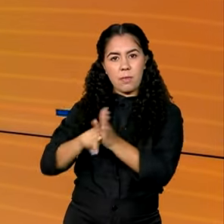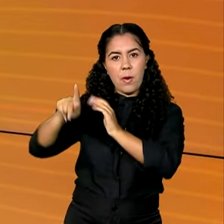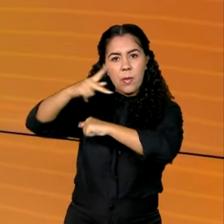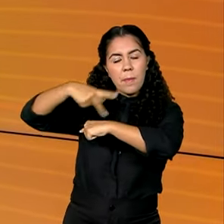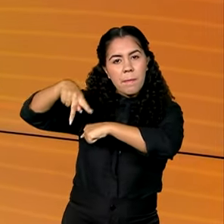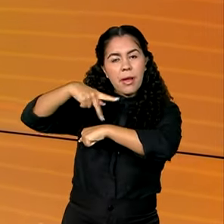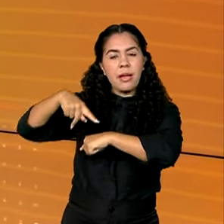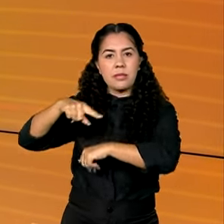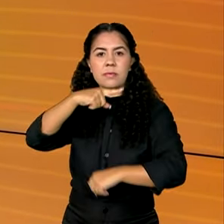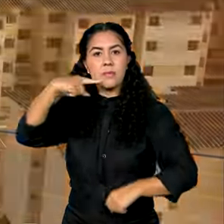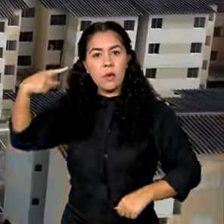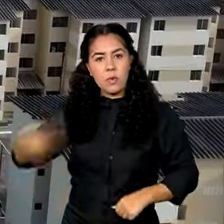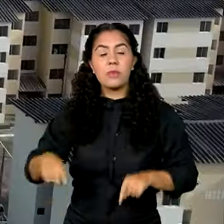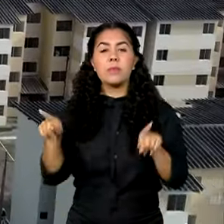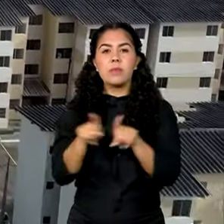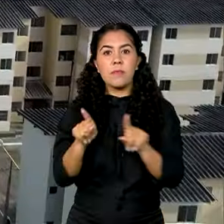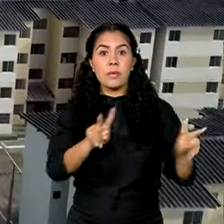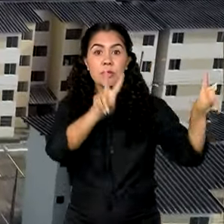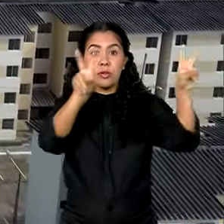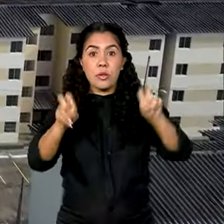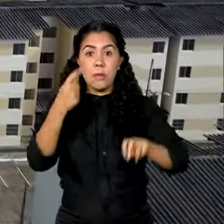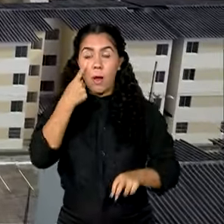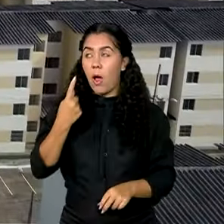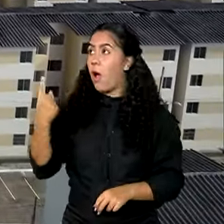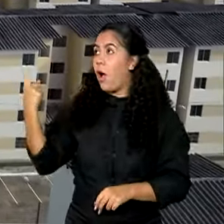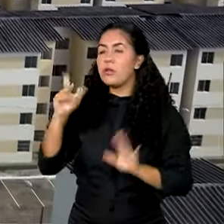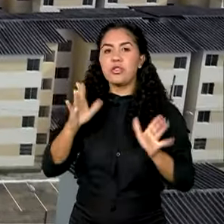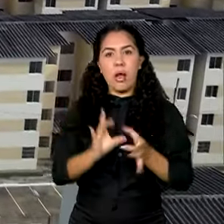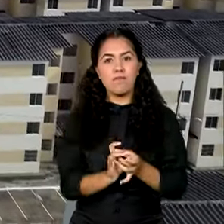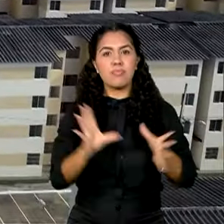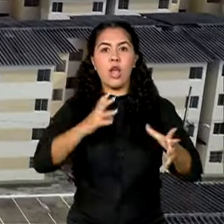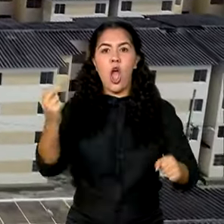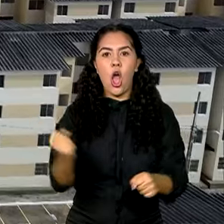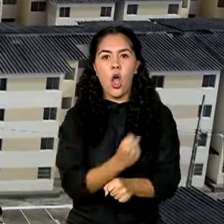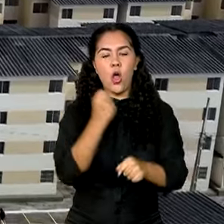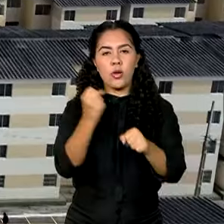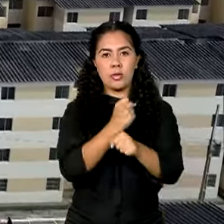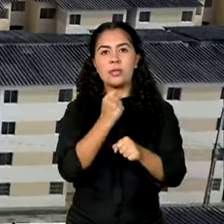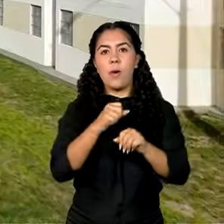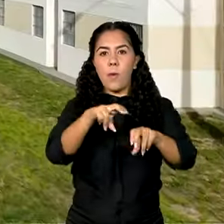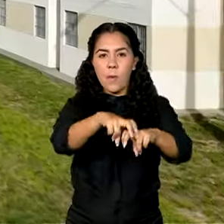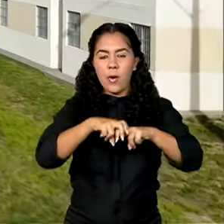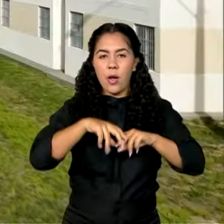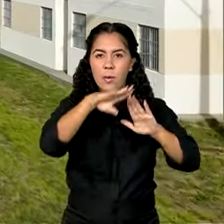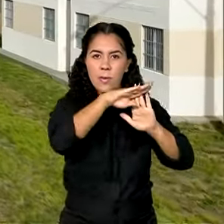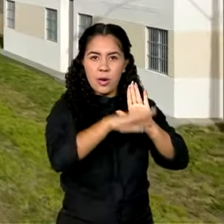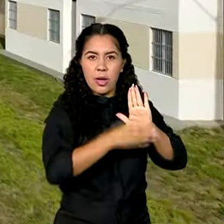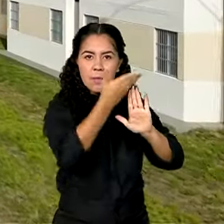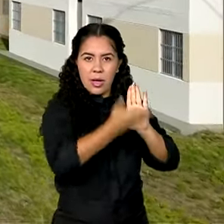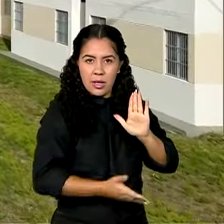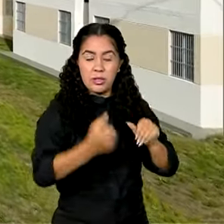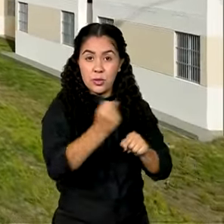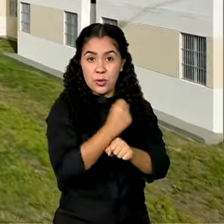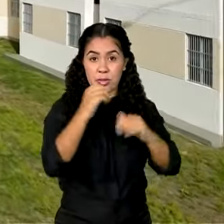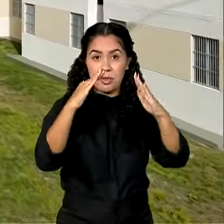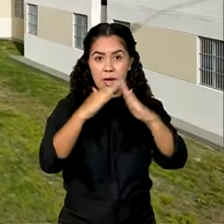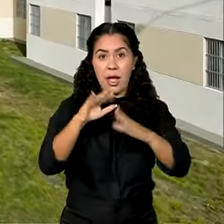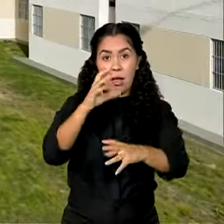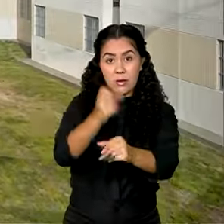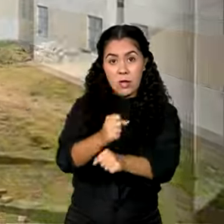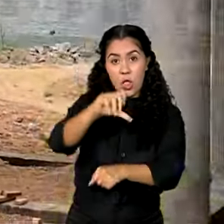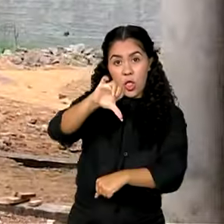veja também, autorizada a construção de quase 2 mil novas habitações pelo programa Minha Casa Minha Vida em 9